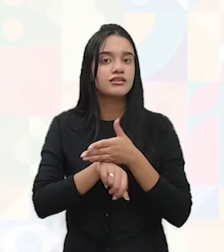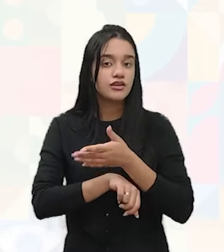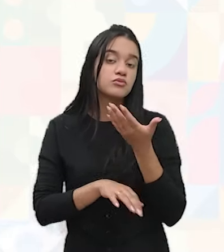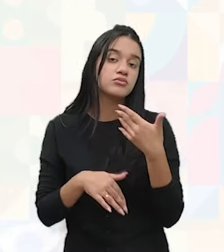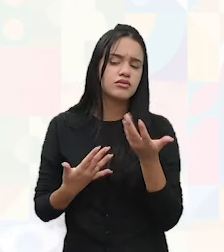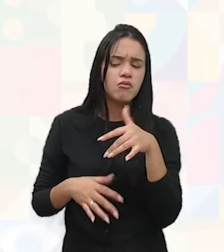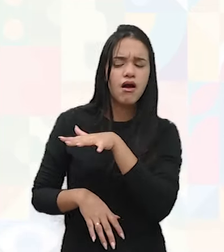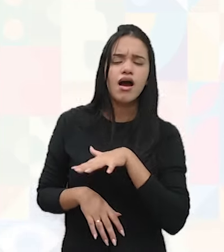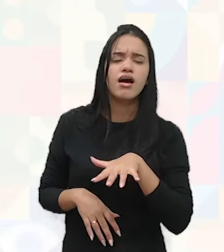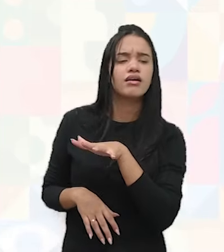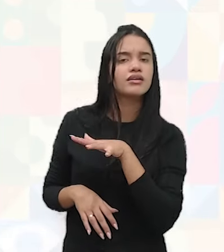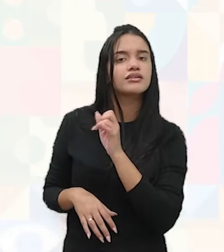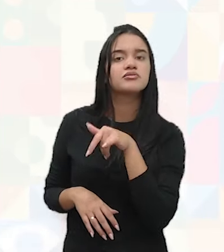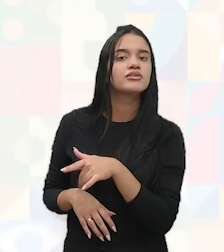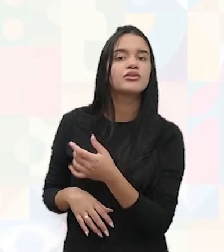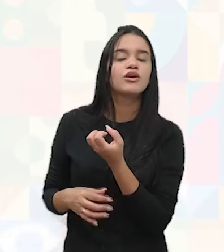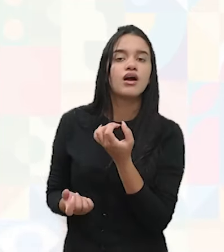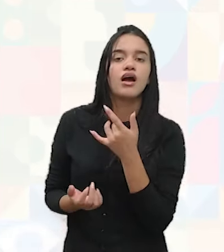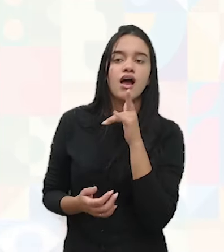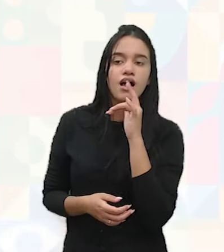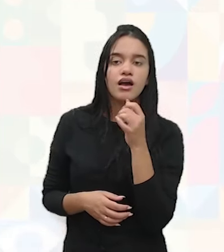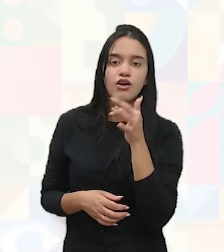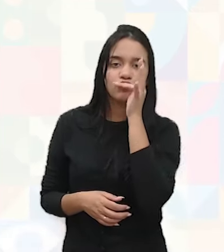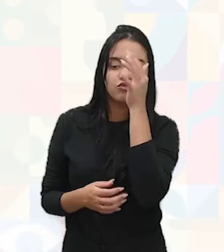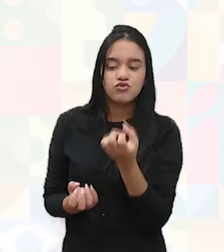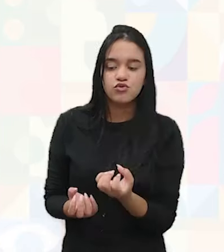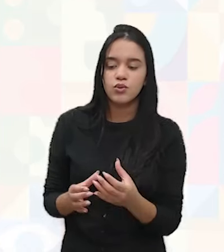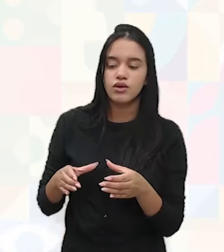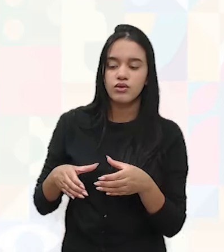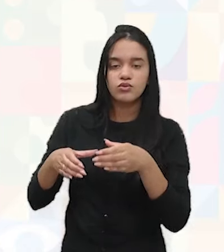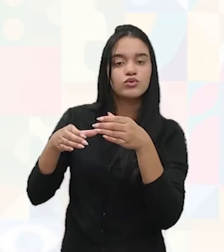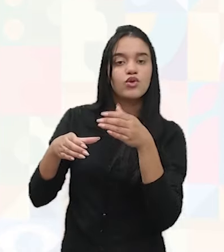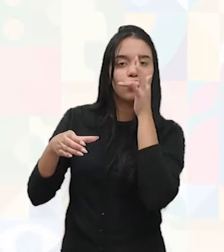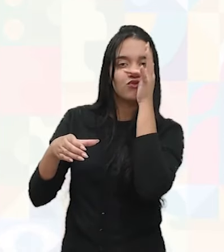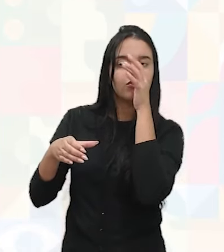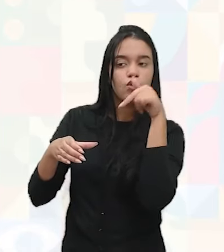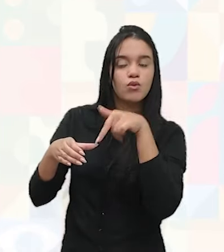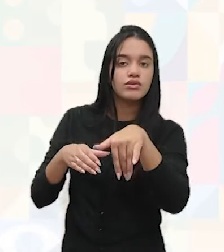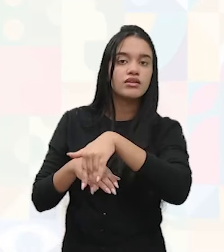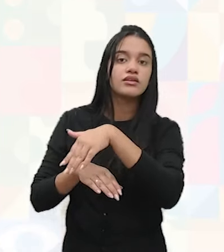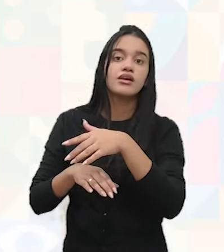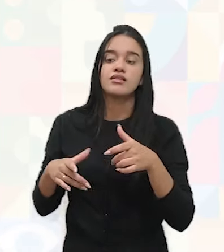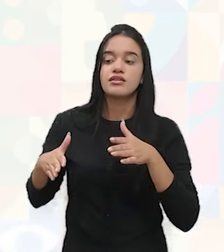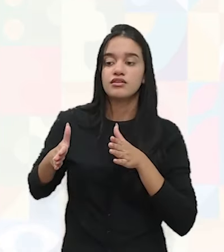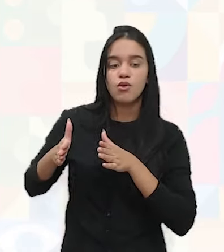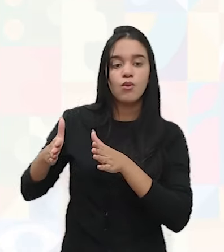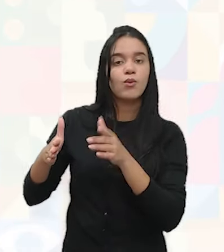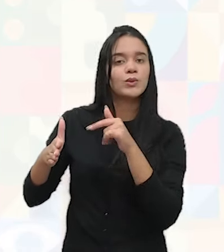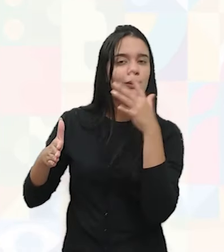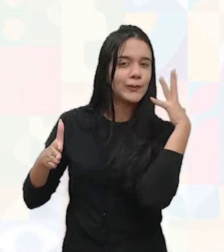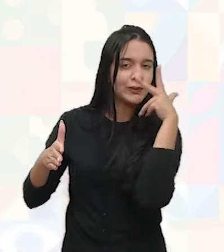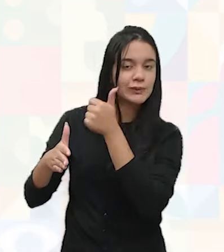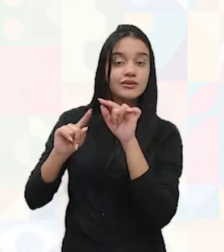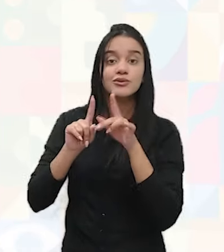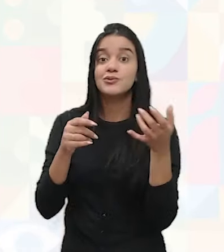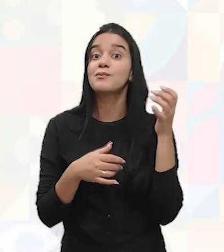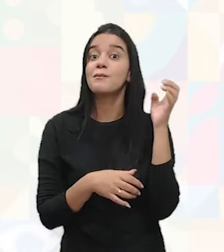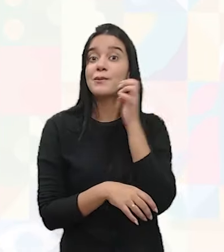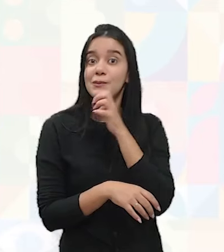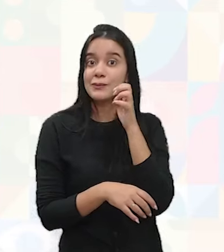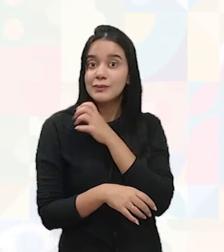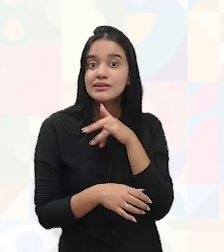essa área livre vou botar aqui um jarrinho de planta para deixar o corredor bonito e no momento de emergência eu vou ter que pular o jarrinho de